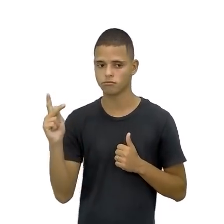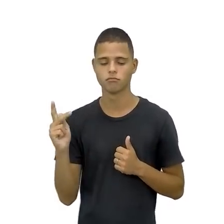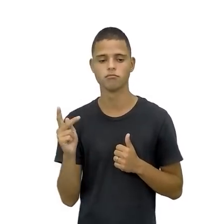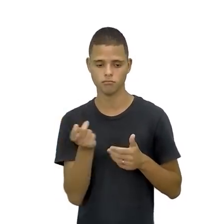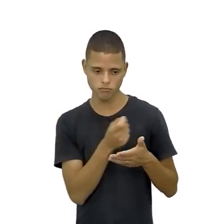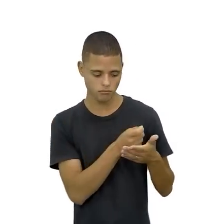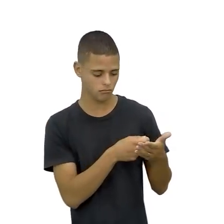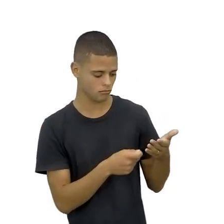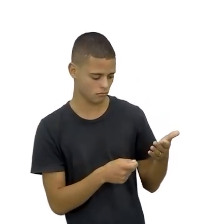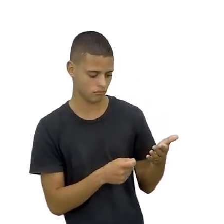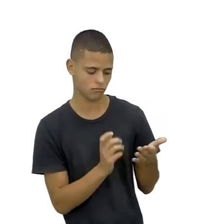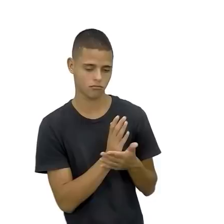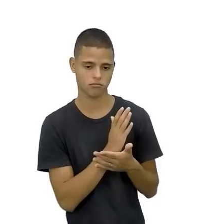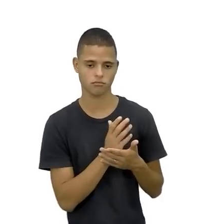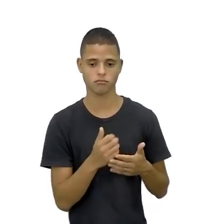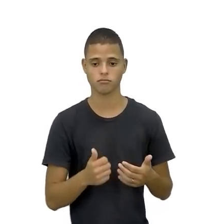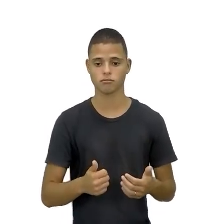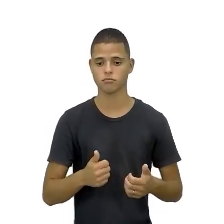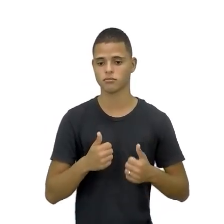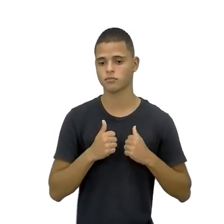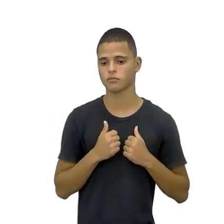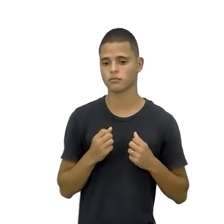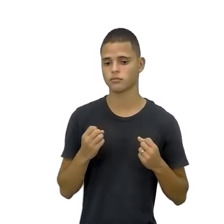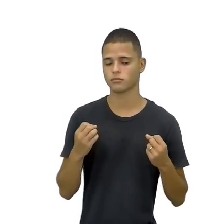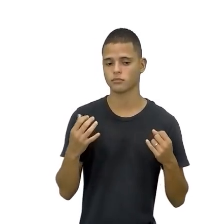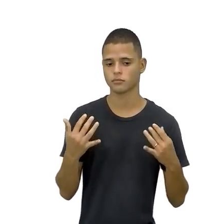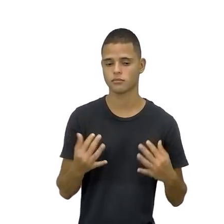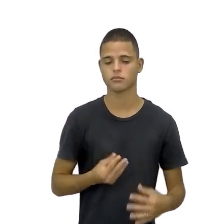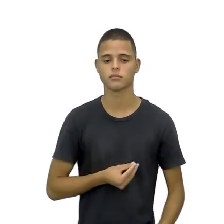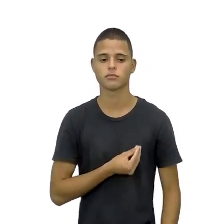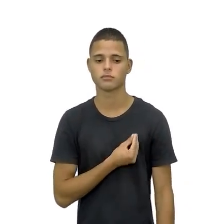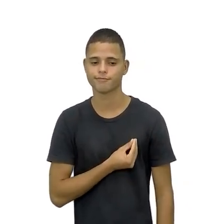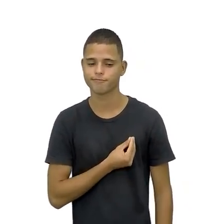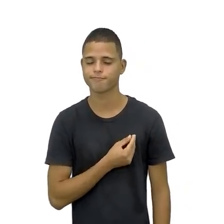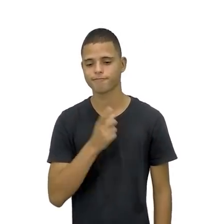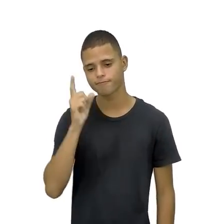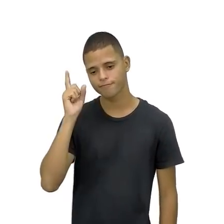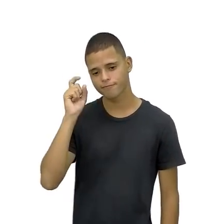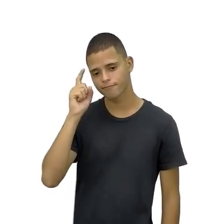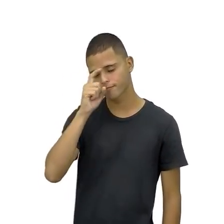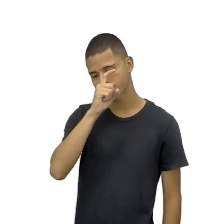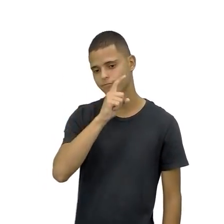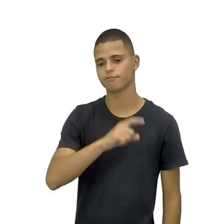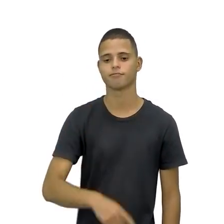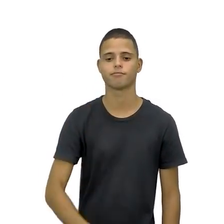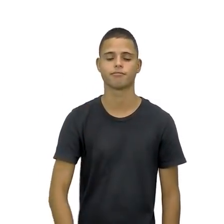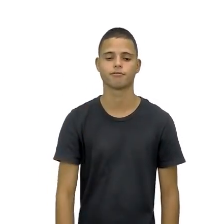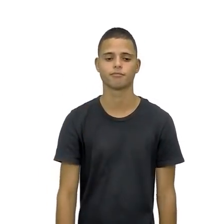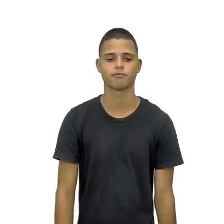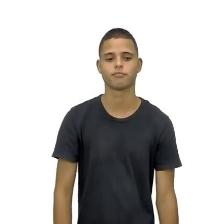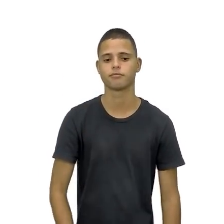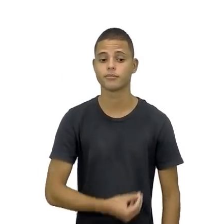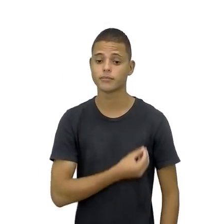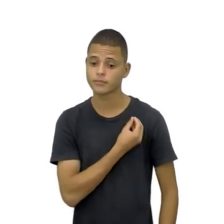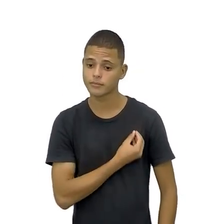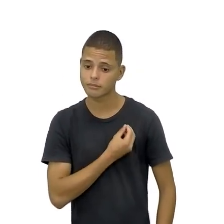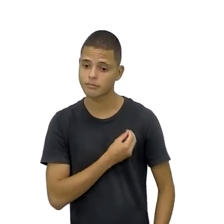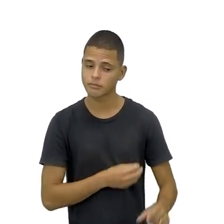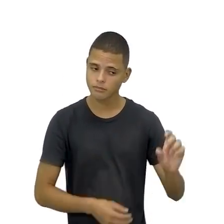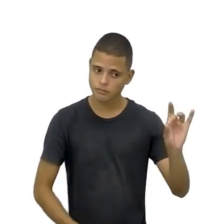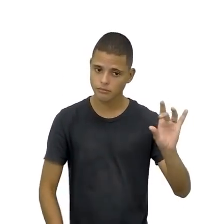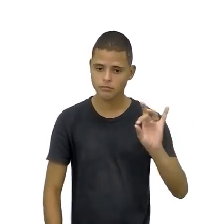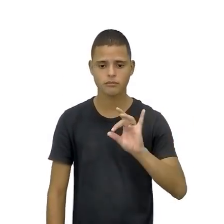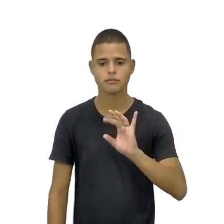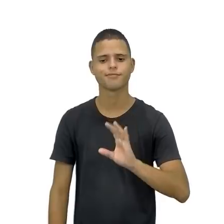também aqueles autores que falam sobre a vida e a dificuldade presente, né,